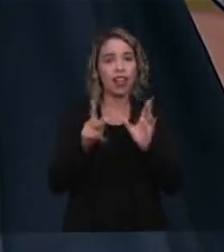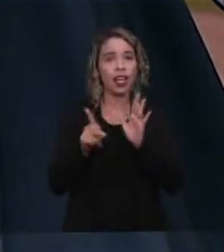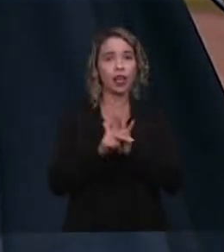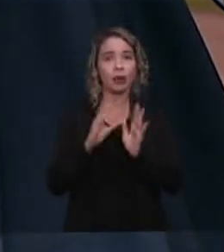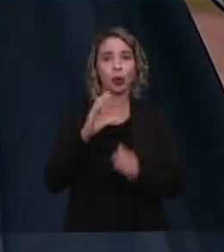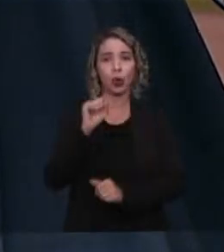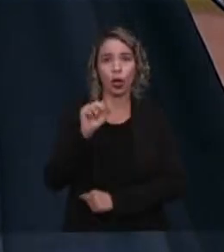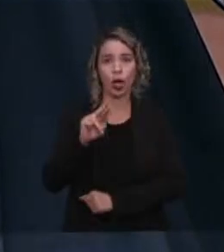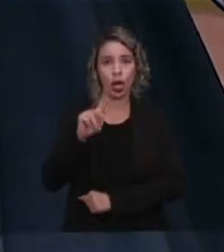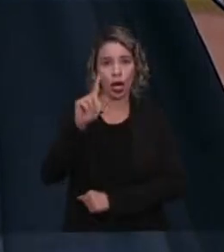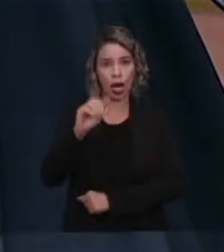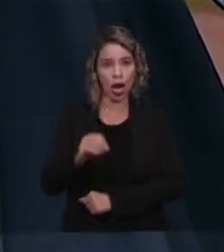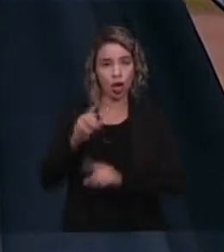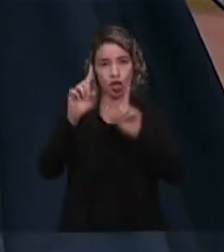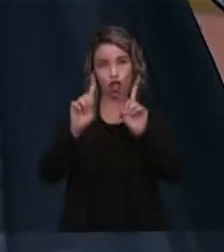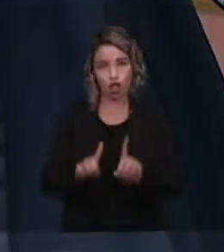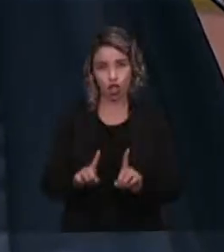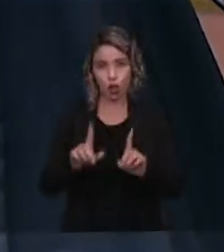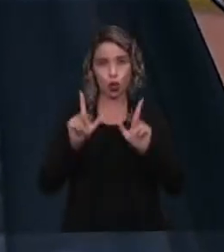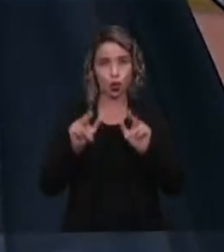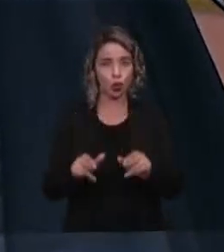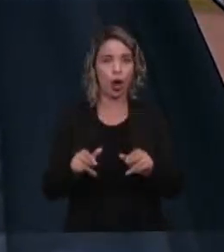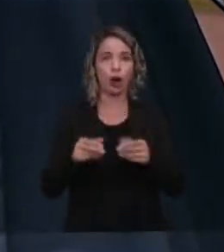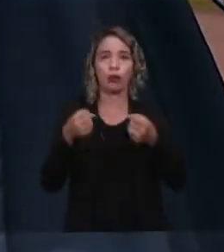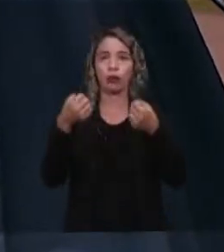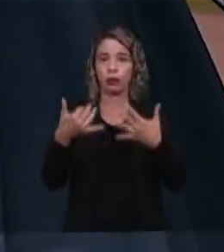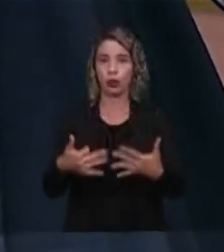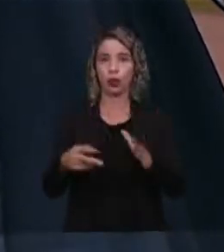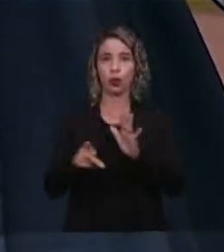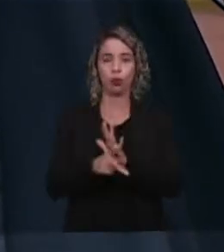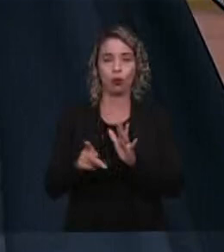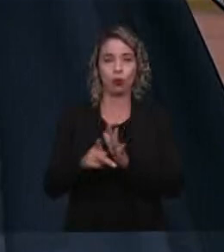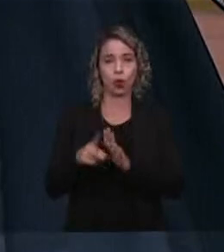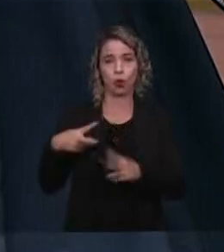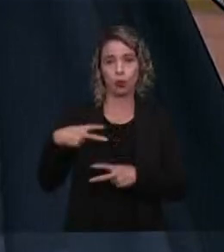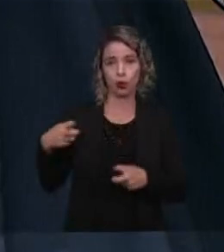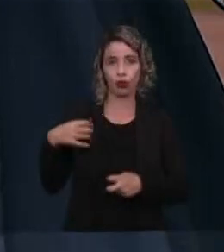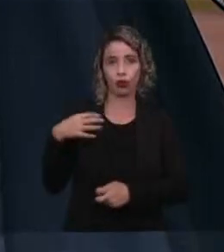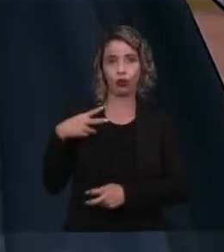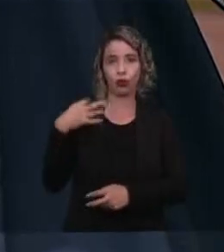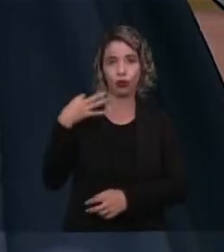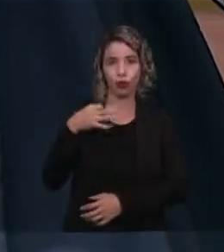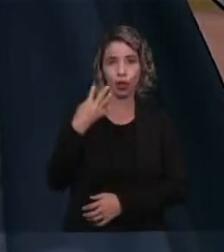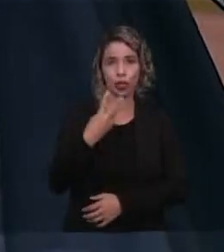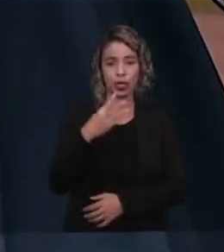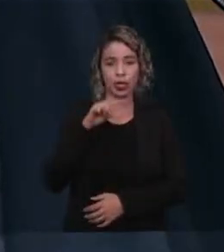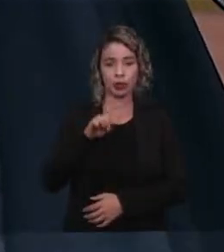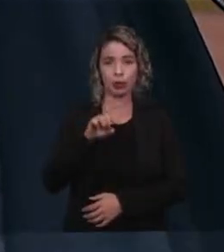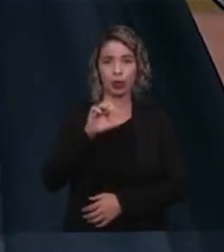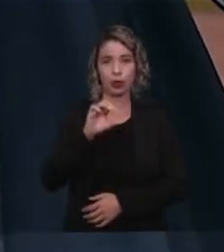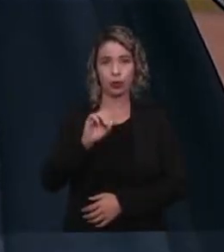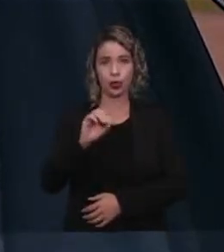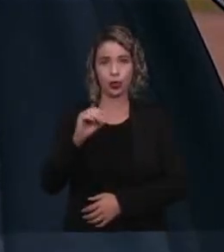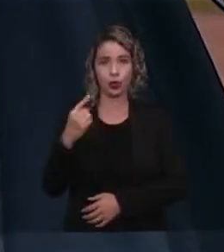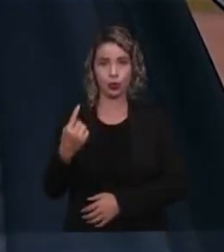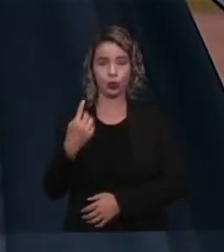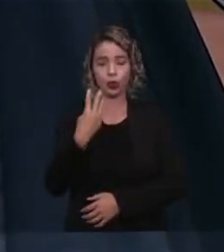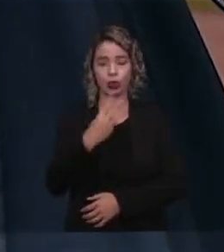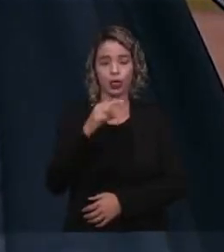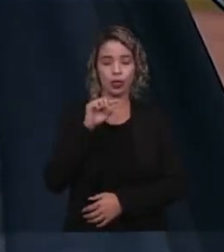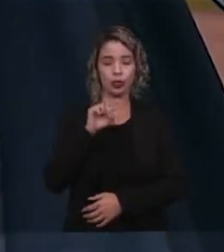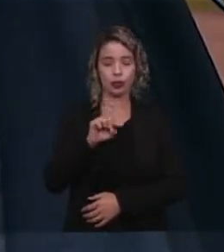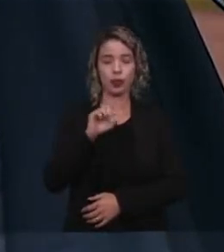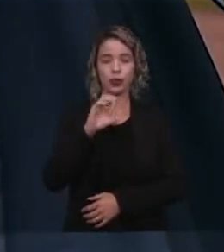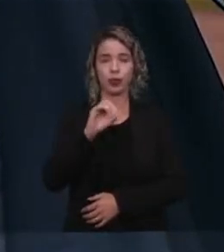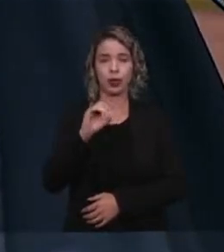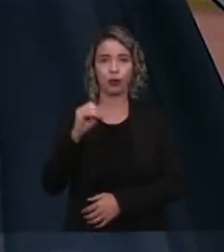das diretorias, tal como afirmaram em relação à Petrobras, folhas 3.001 e 3.002. As declarações prestadas por Nestor